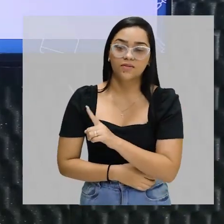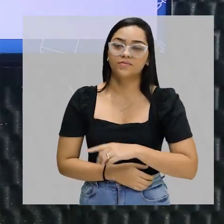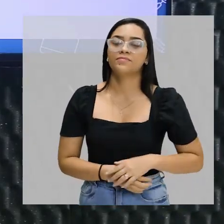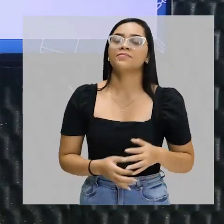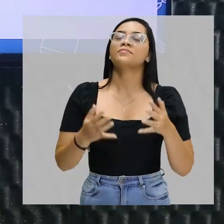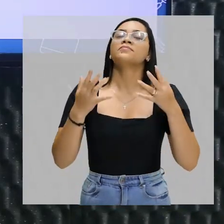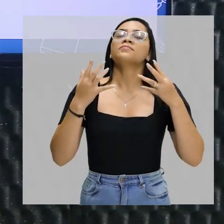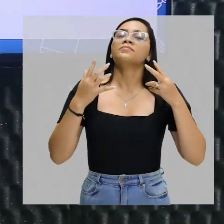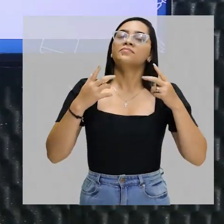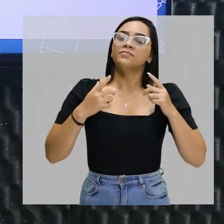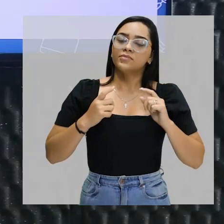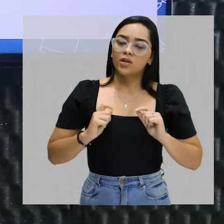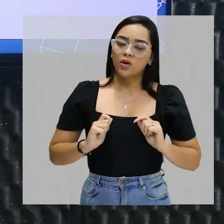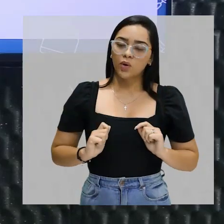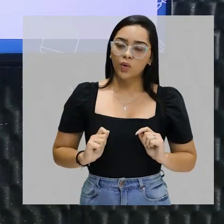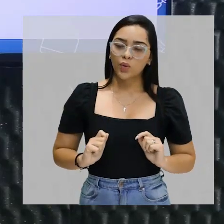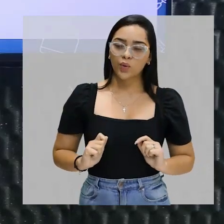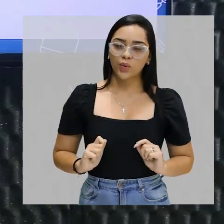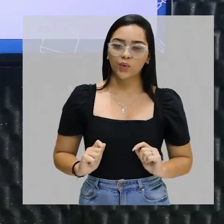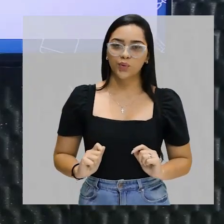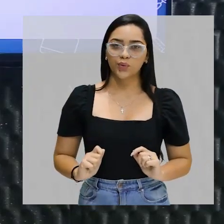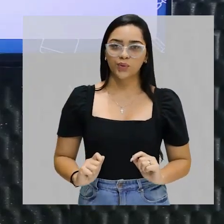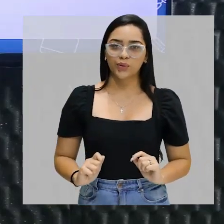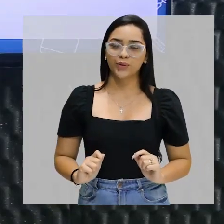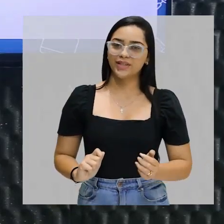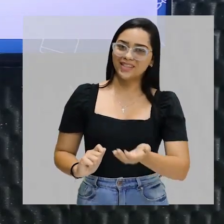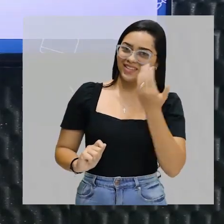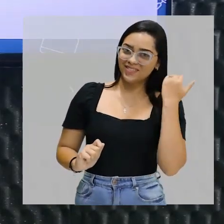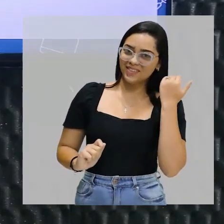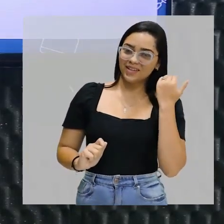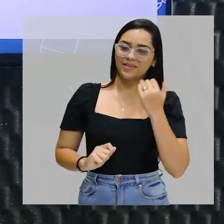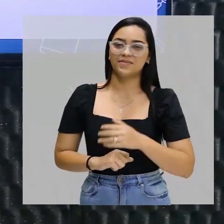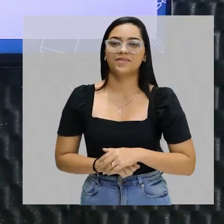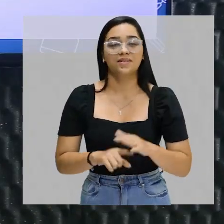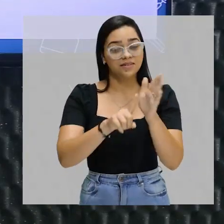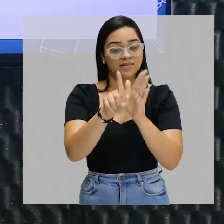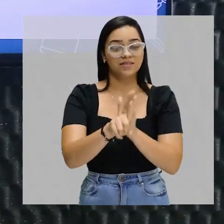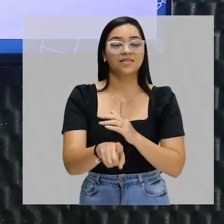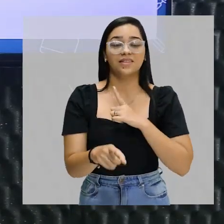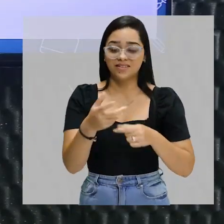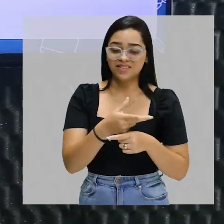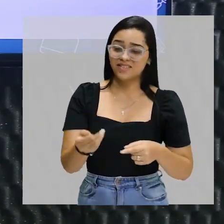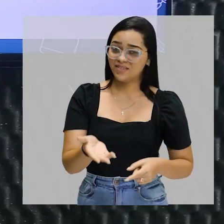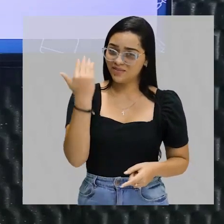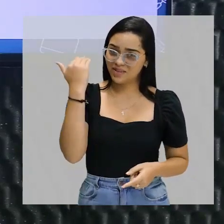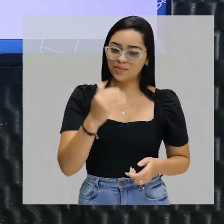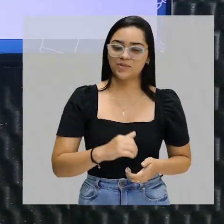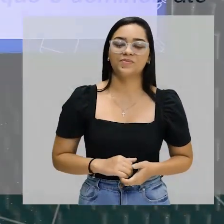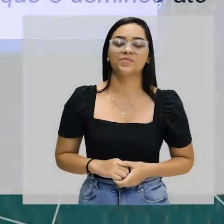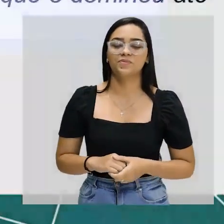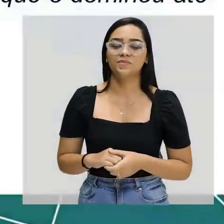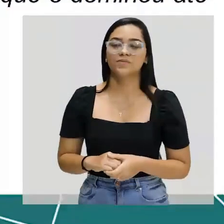aquela respirada legal oxigênio teu cérebro e vamos para cima essas questões porque tem muito sucesso aqui beleza